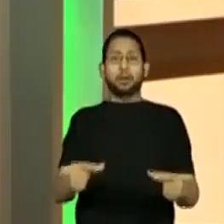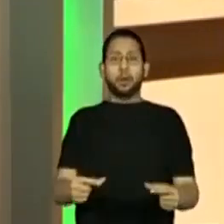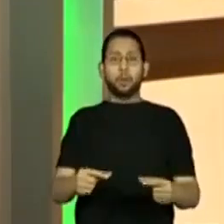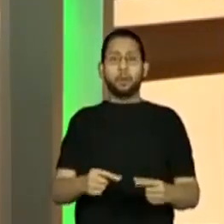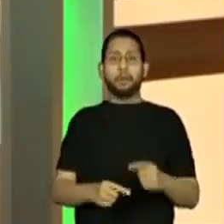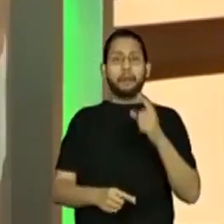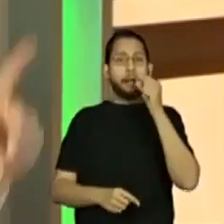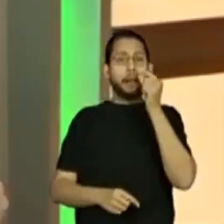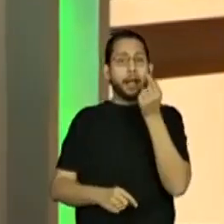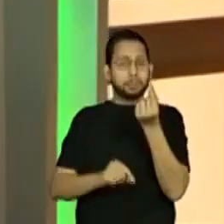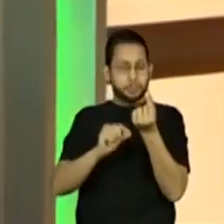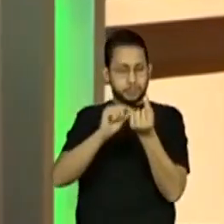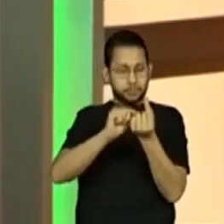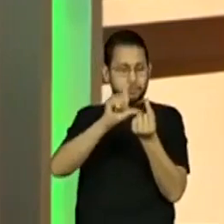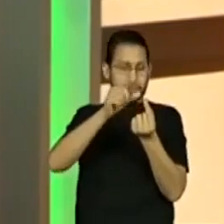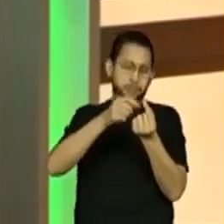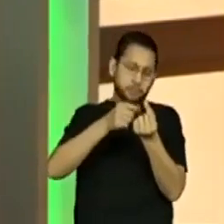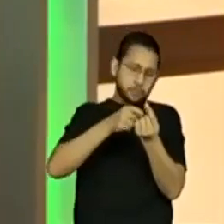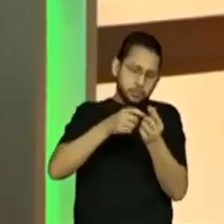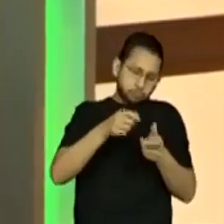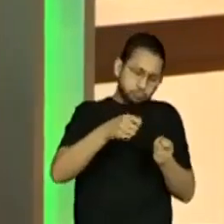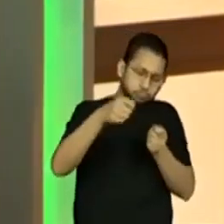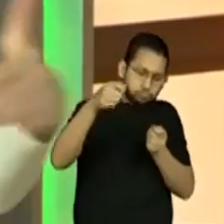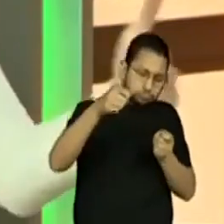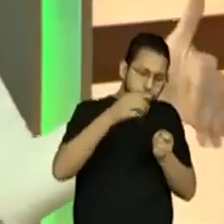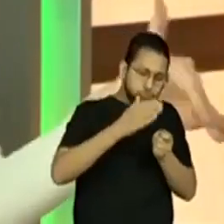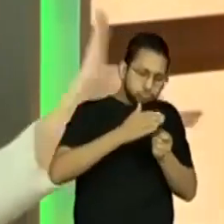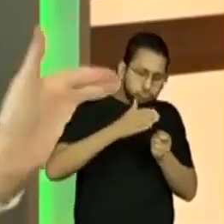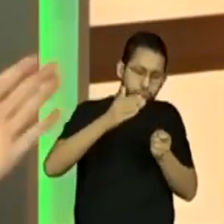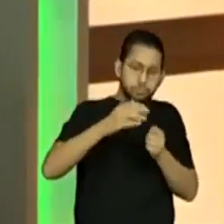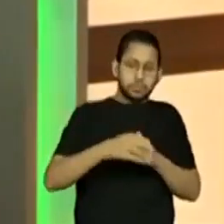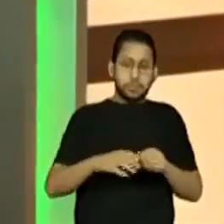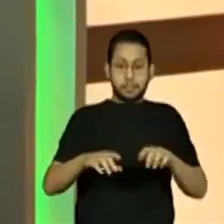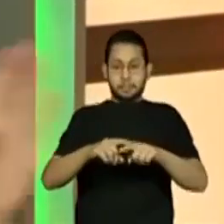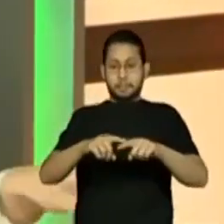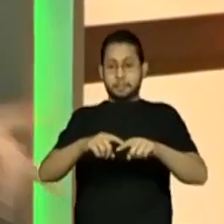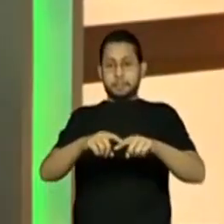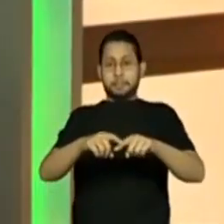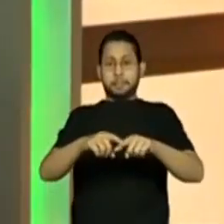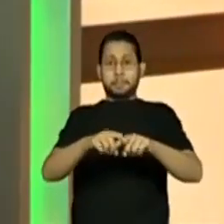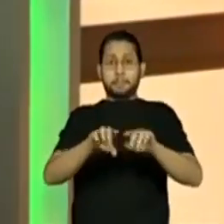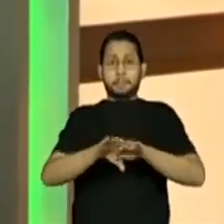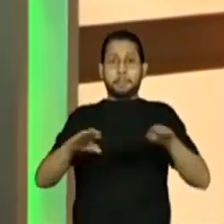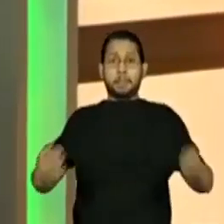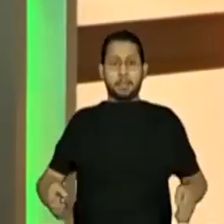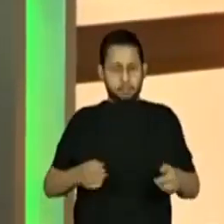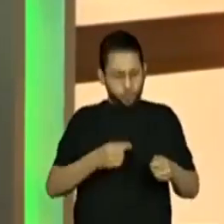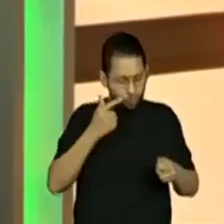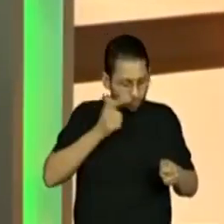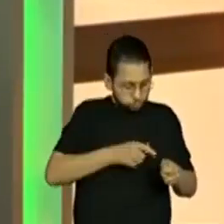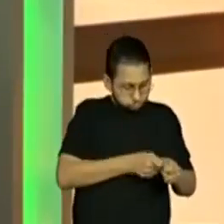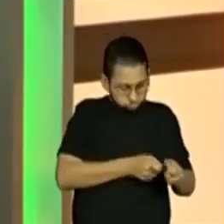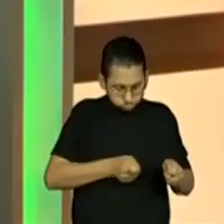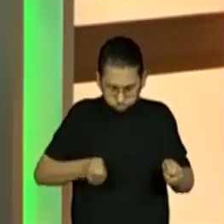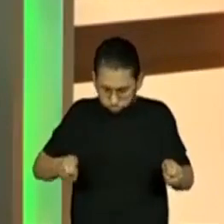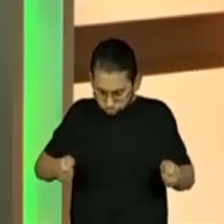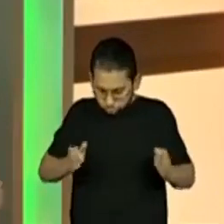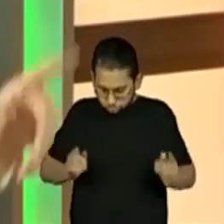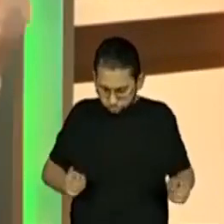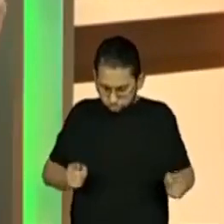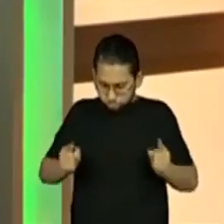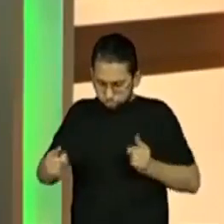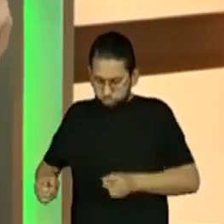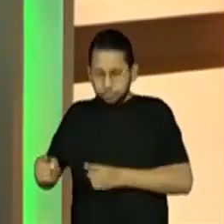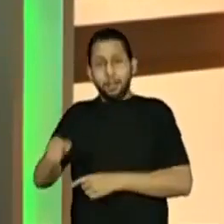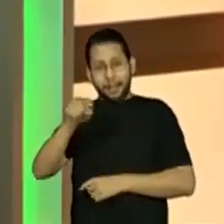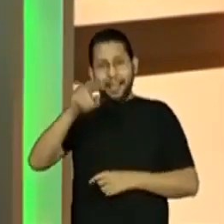lápis, a caneta, o caderno, o tampão da mesa, né? Vocês lembram dessa atividade do segundo ano? A